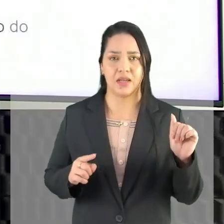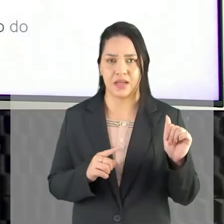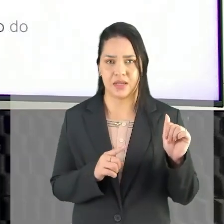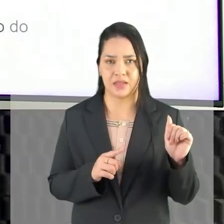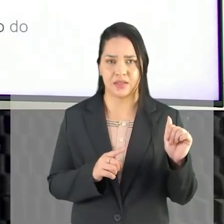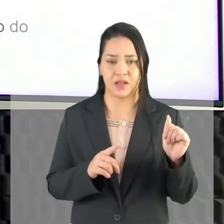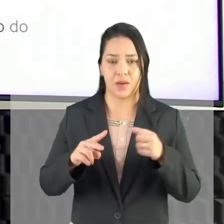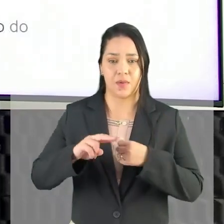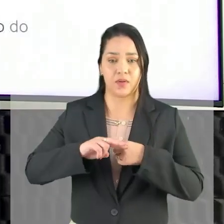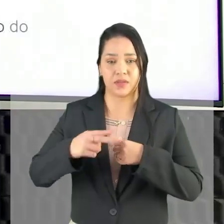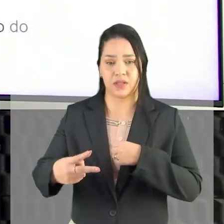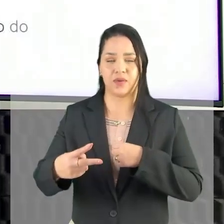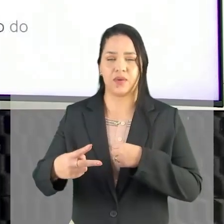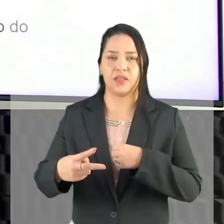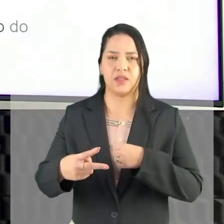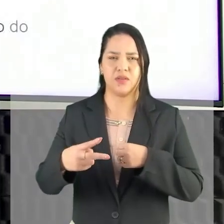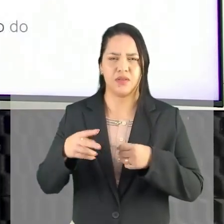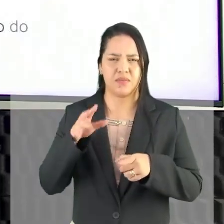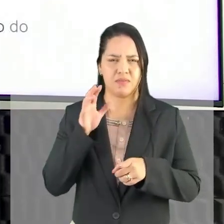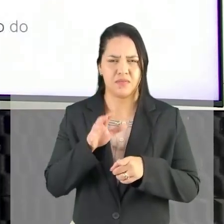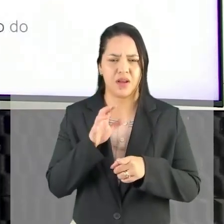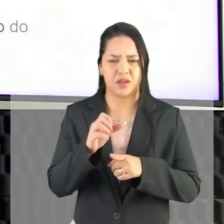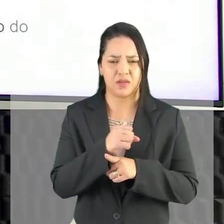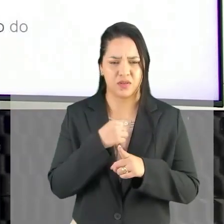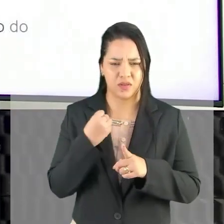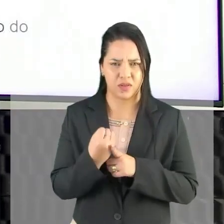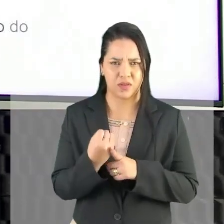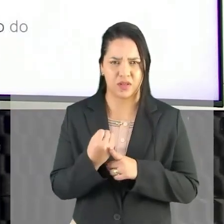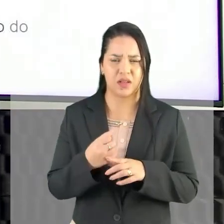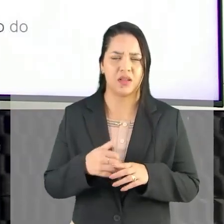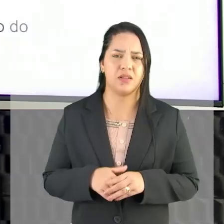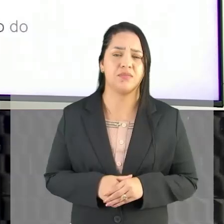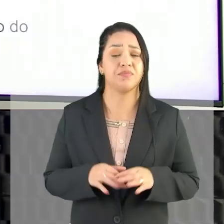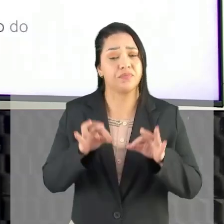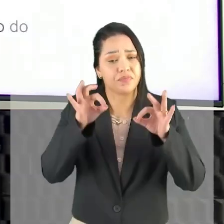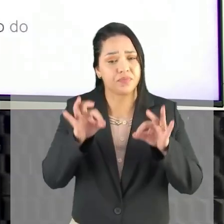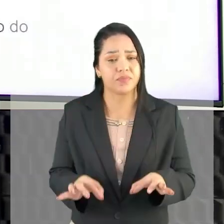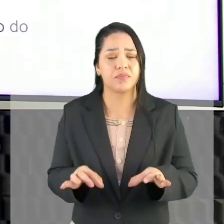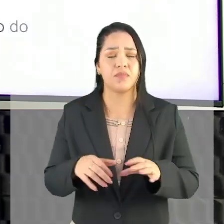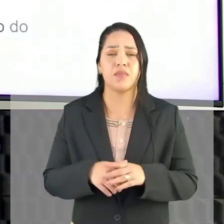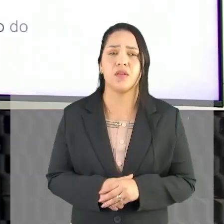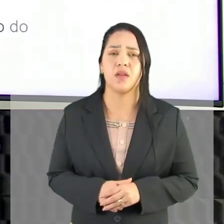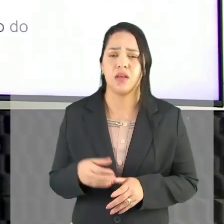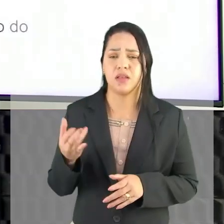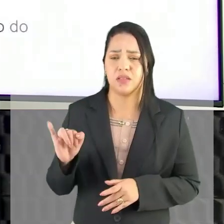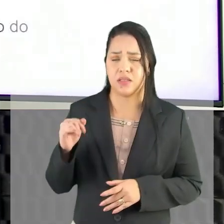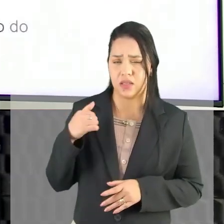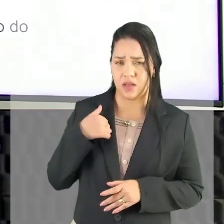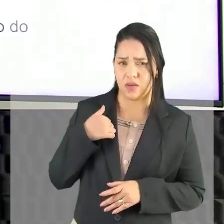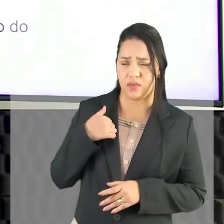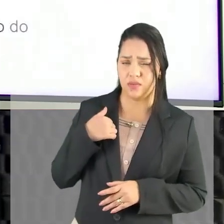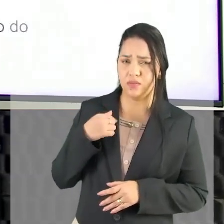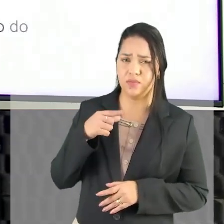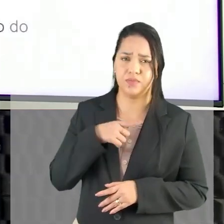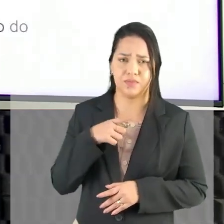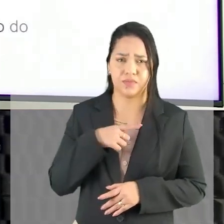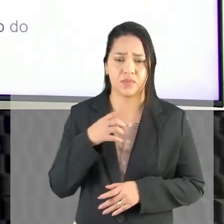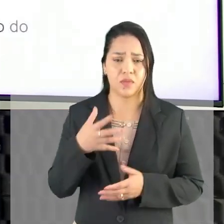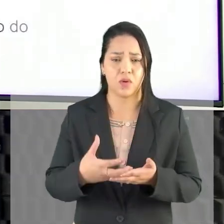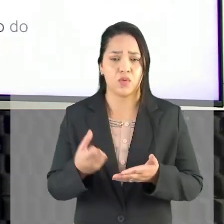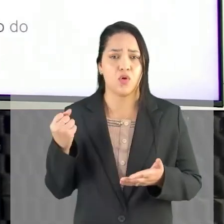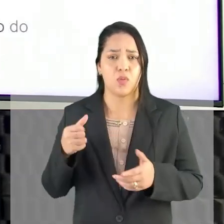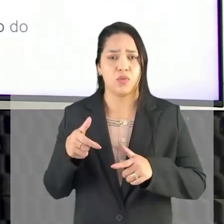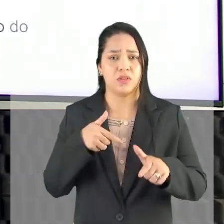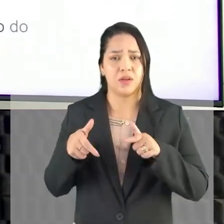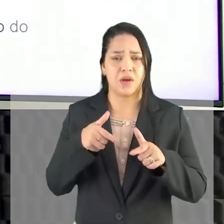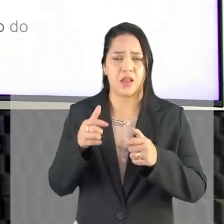uma consequência dos impactos sociais da modernização da agricultura? Perfeito. Se eu modernizo a agricultura, eu tomo um